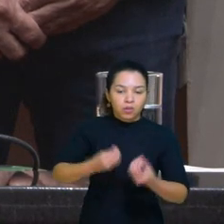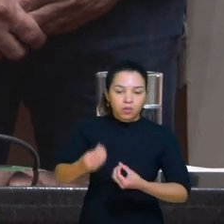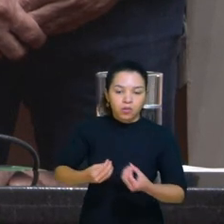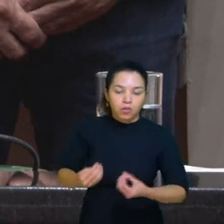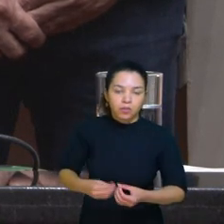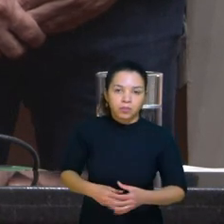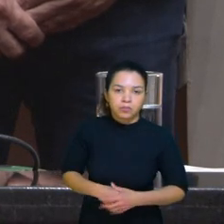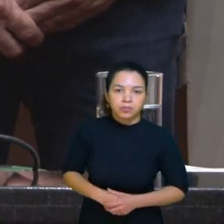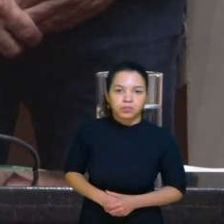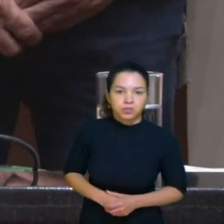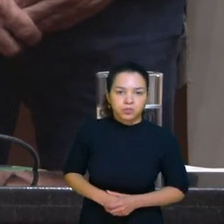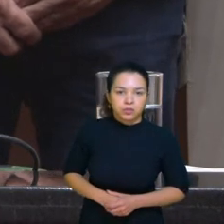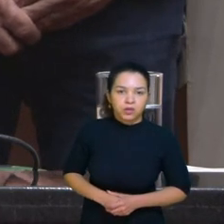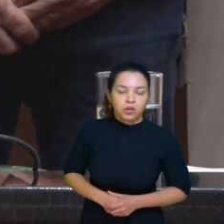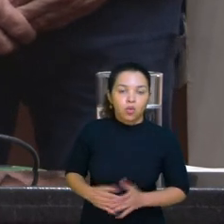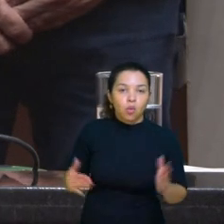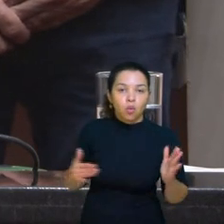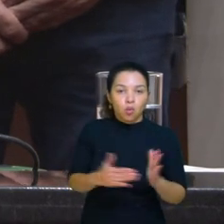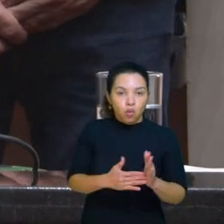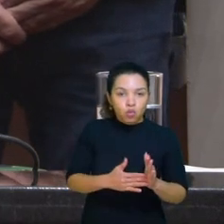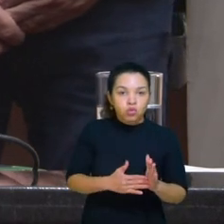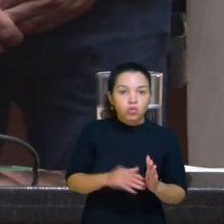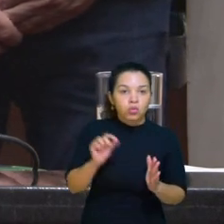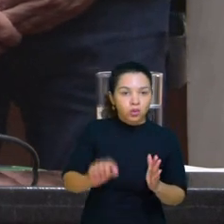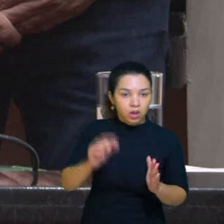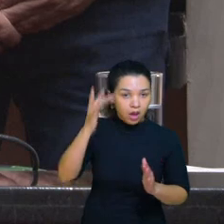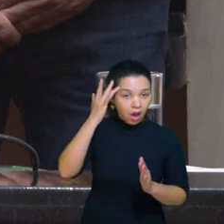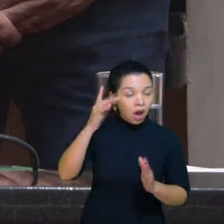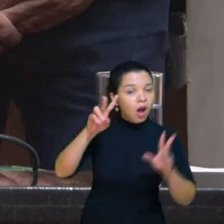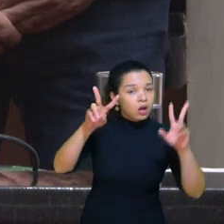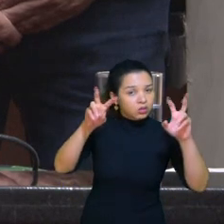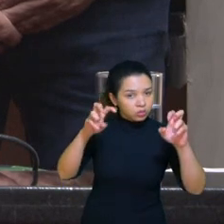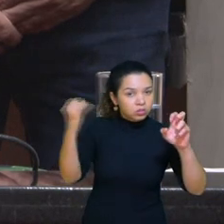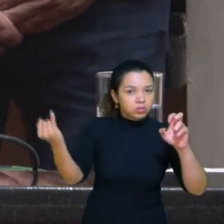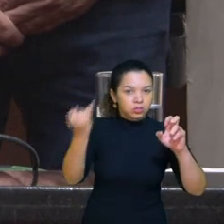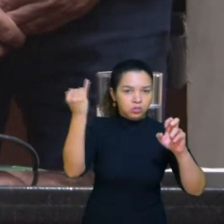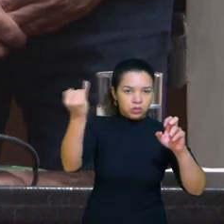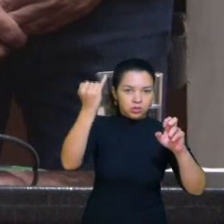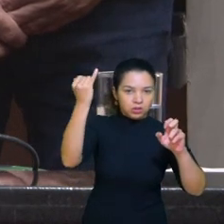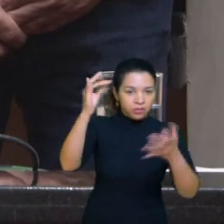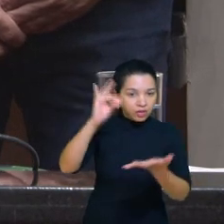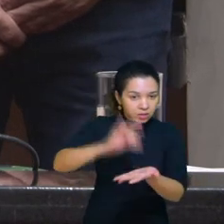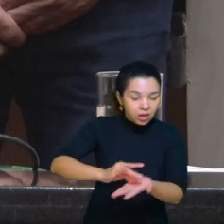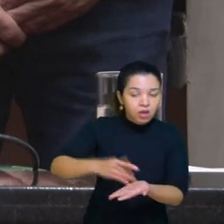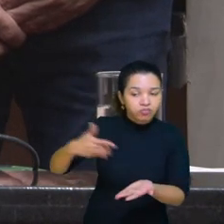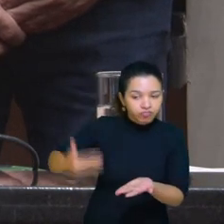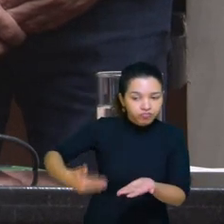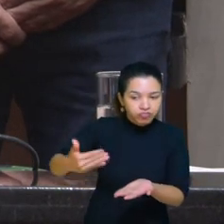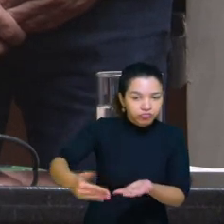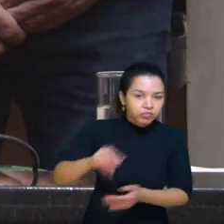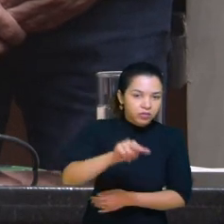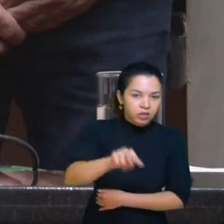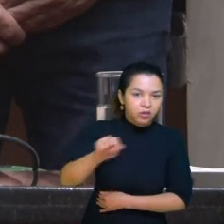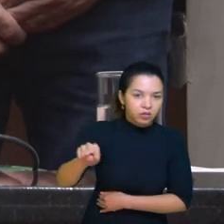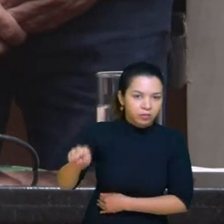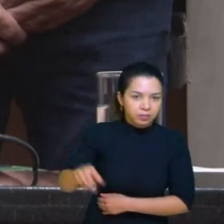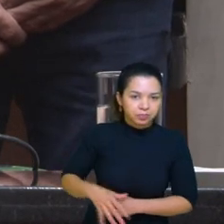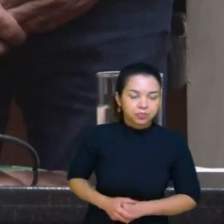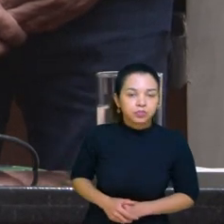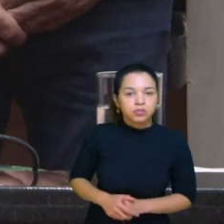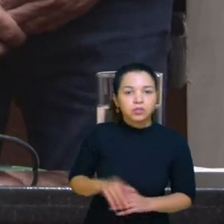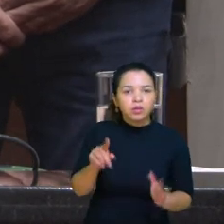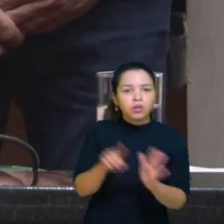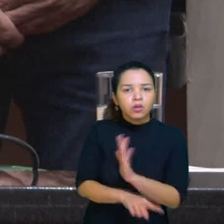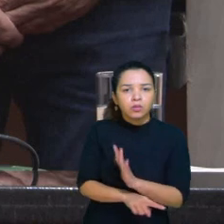eh eu acho que é um assunto que é é bem pontual mas ele é uma realidade cada vez mais presente Vou fazer uma em termos de pergunta